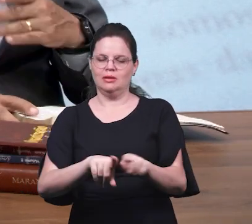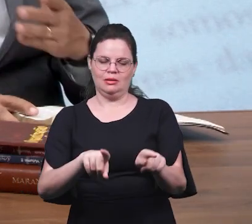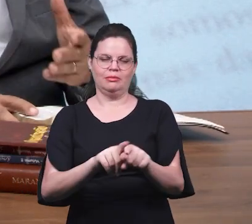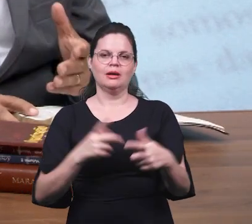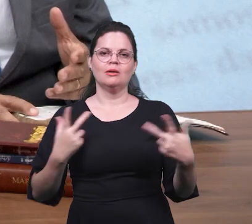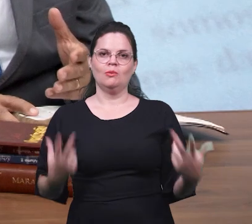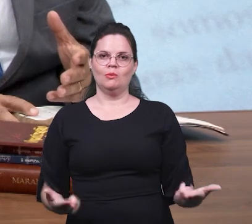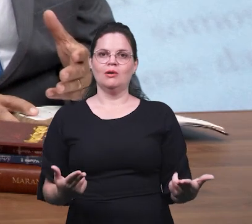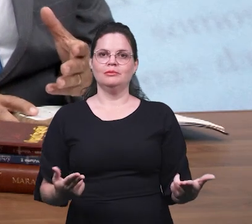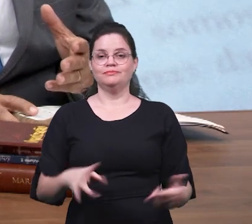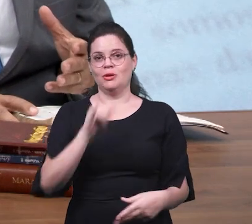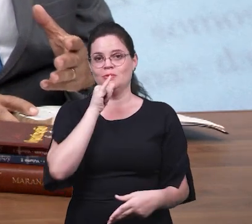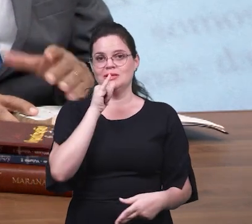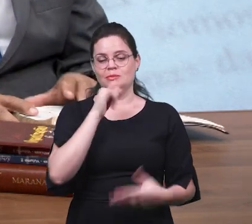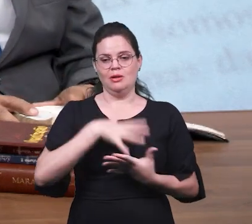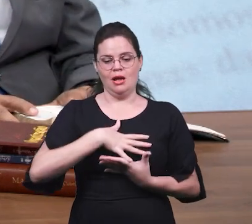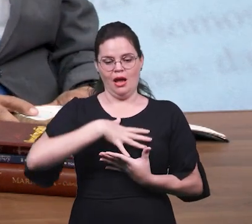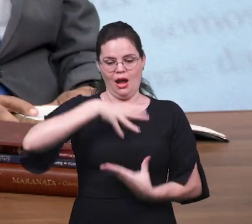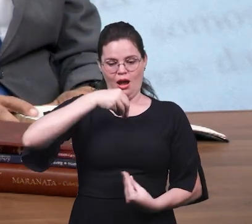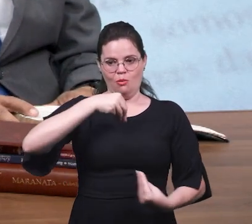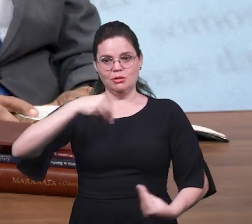A separação da alma do corpo,